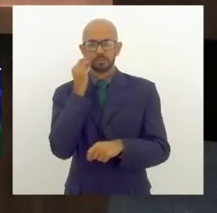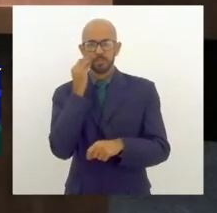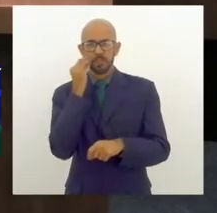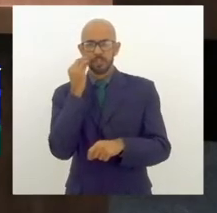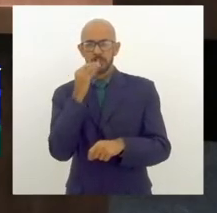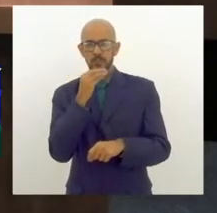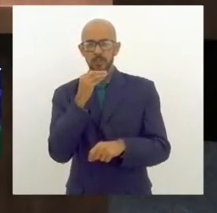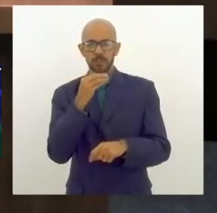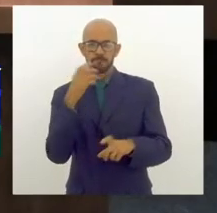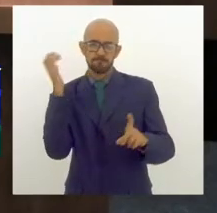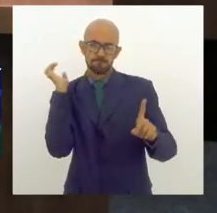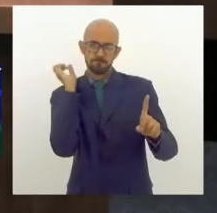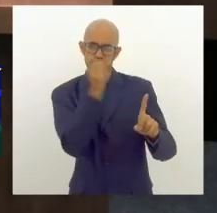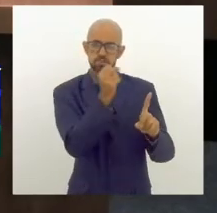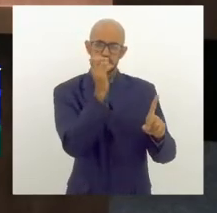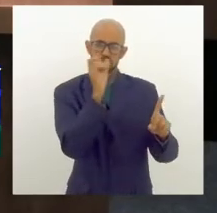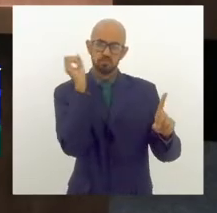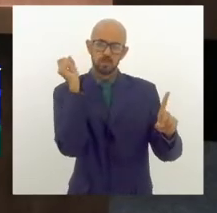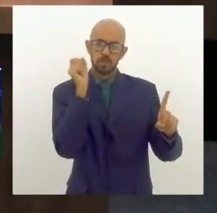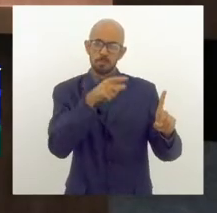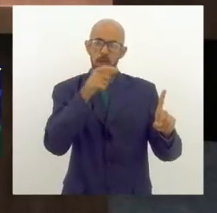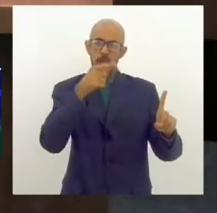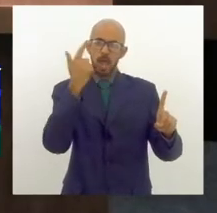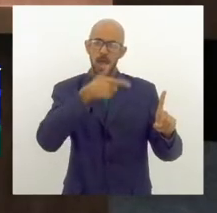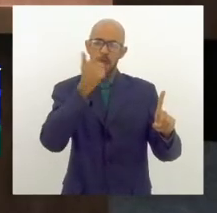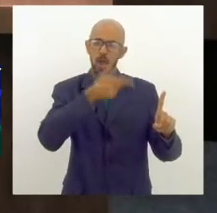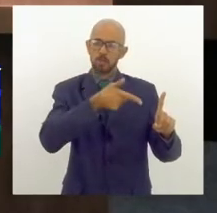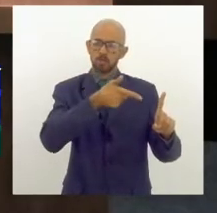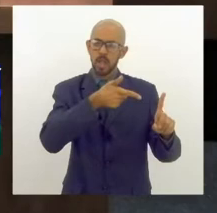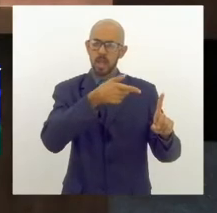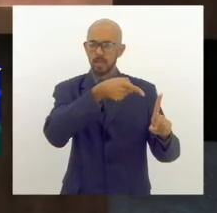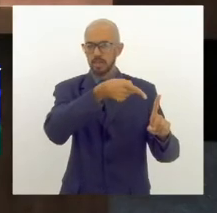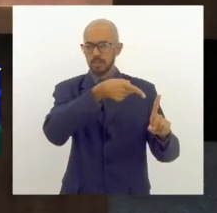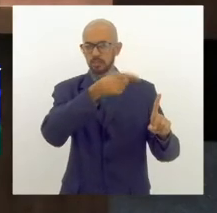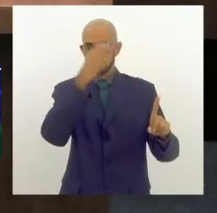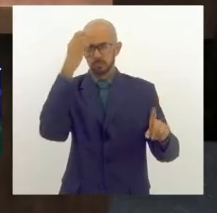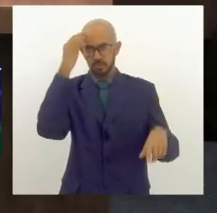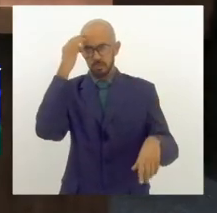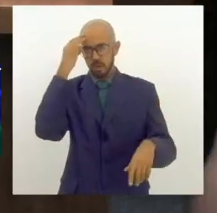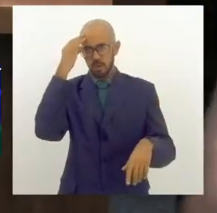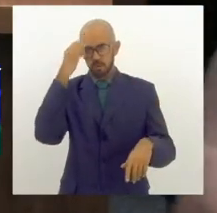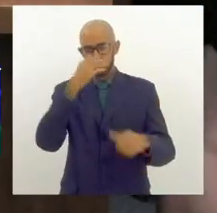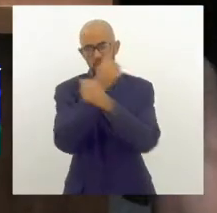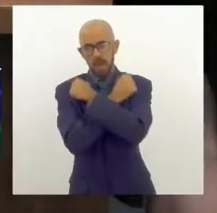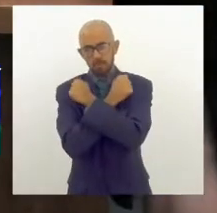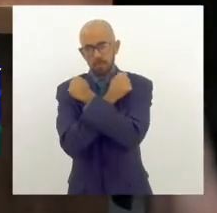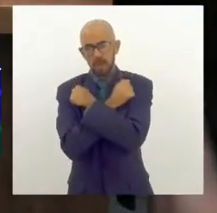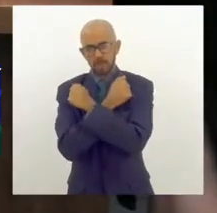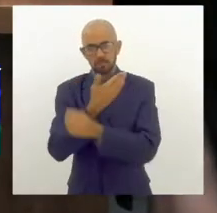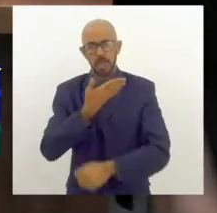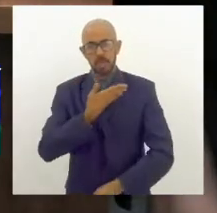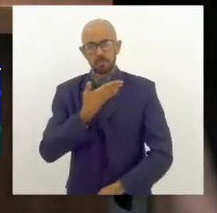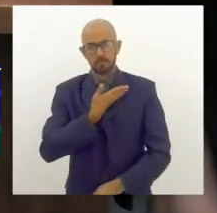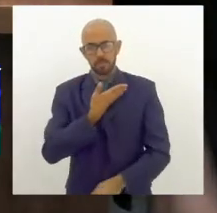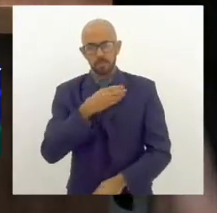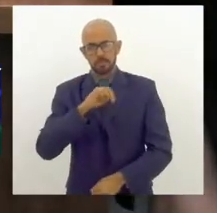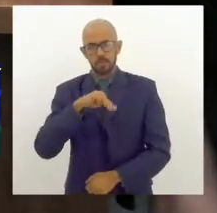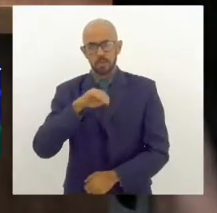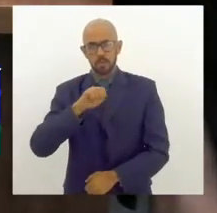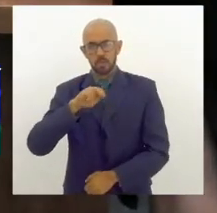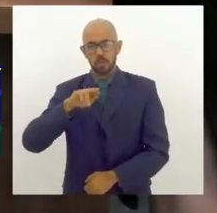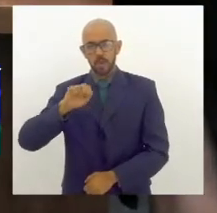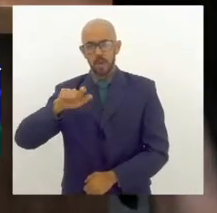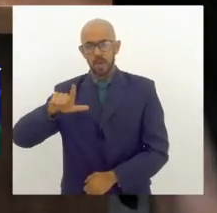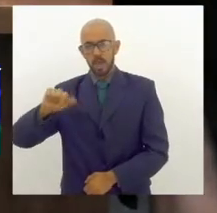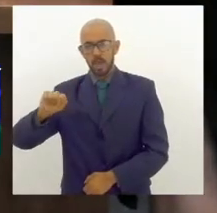e vilipendiá-las em suas memórias. Então, fico aqui o meu abraço à minha querida amiga Manuela